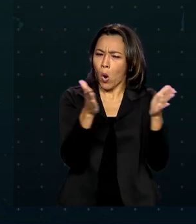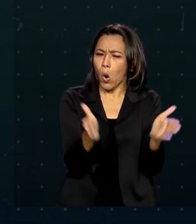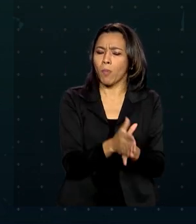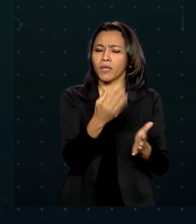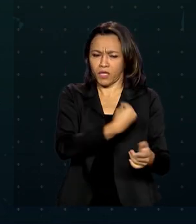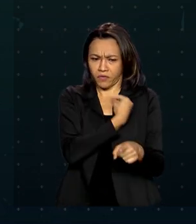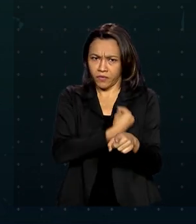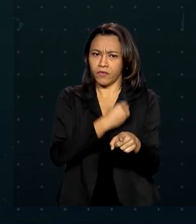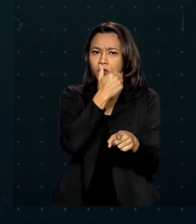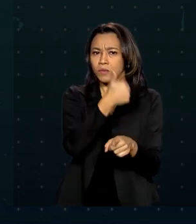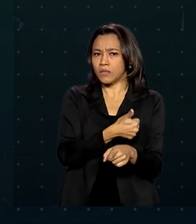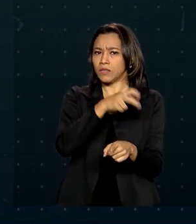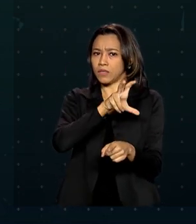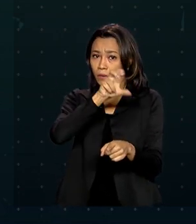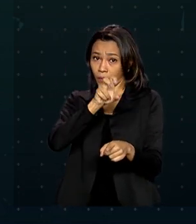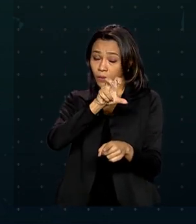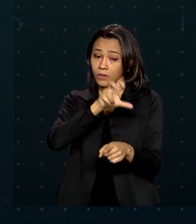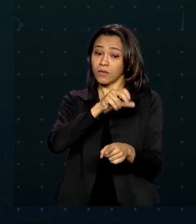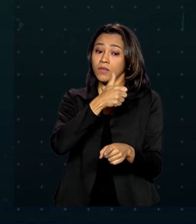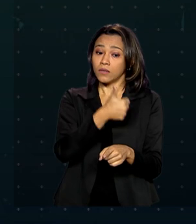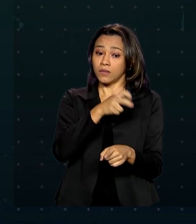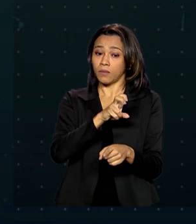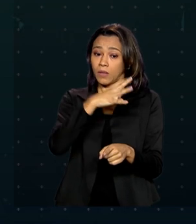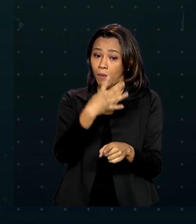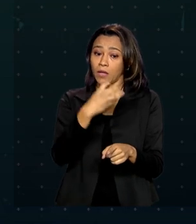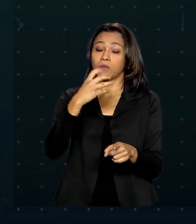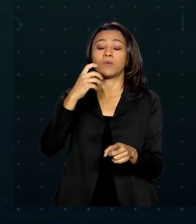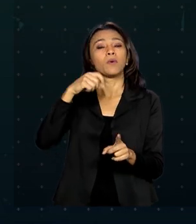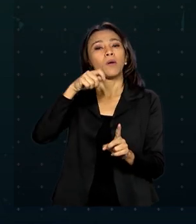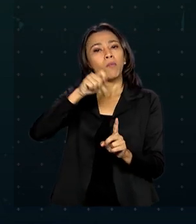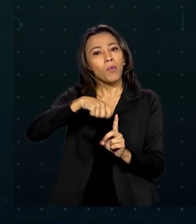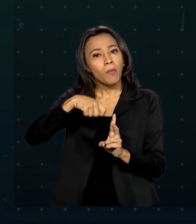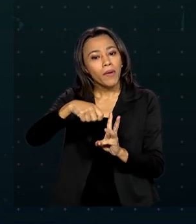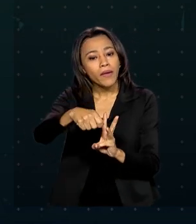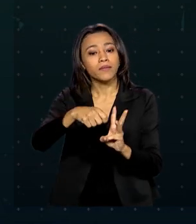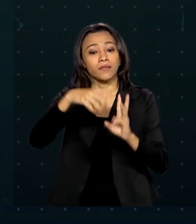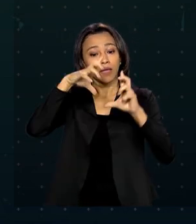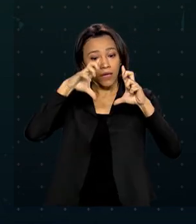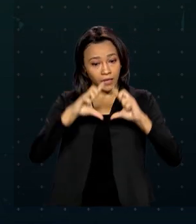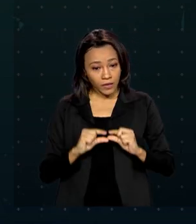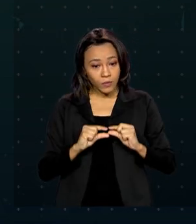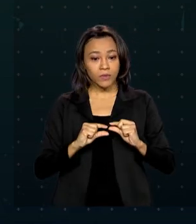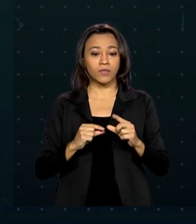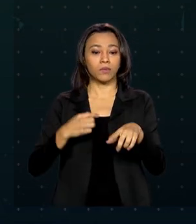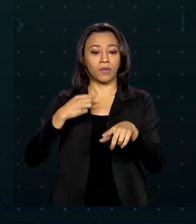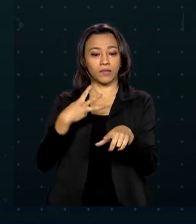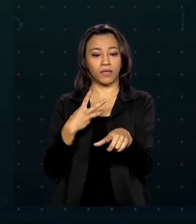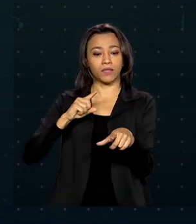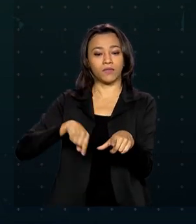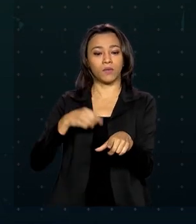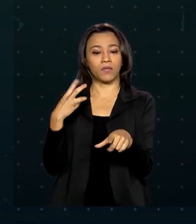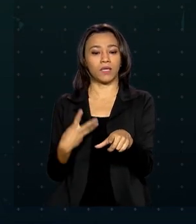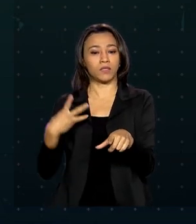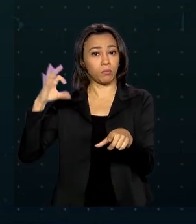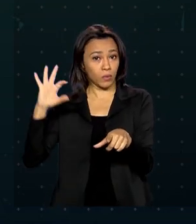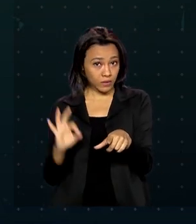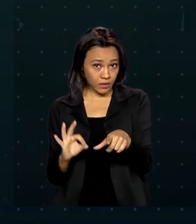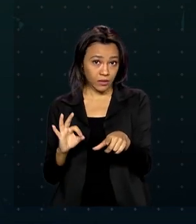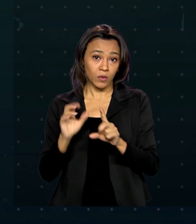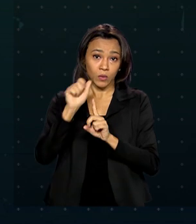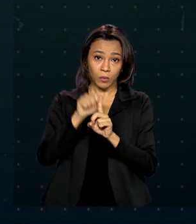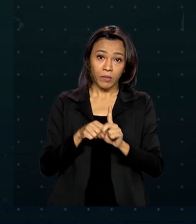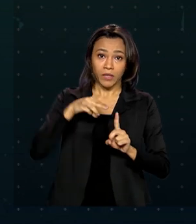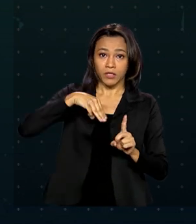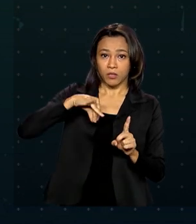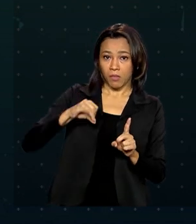mensais, caiu de 4,2% da população para 3,3% de maio